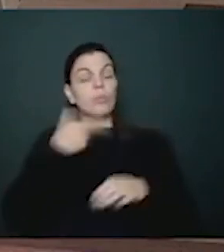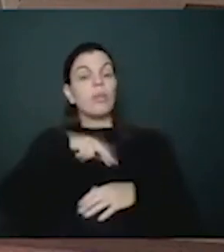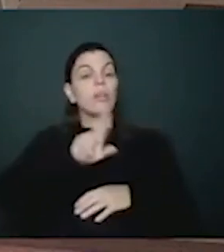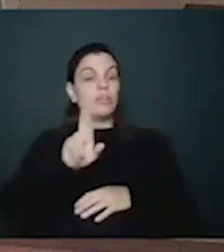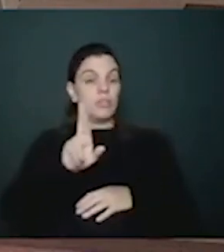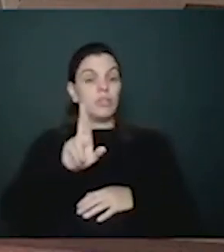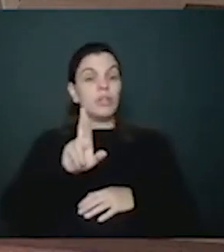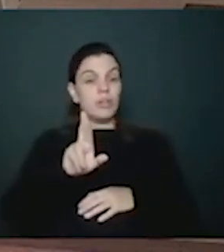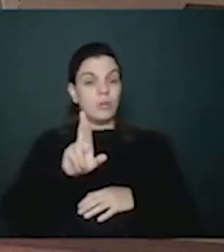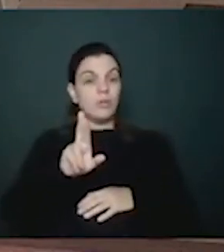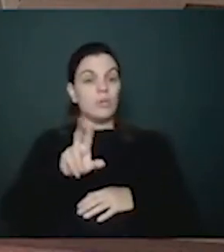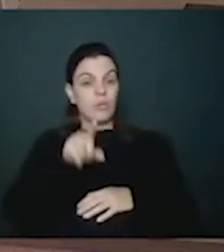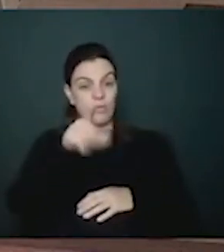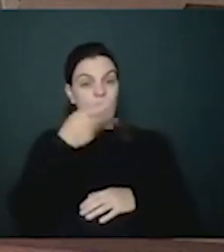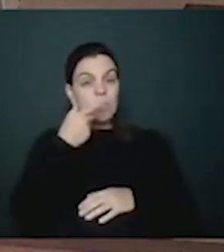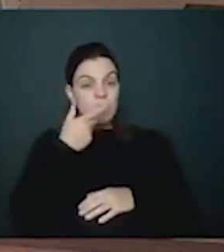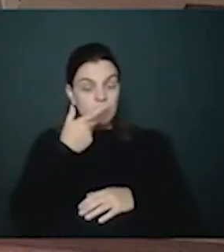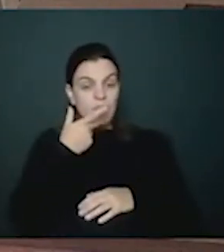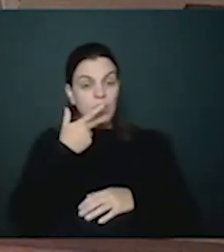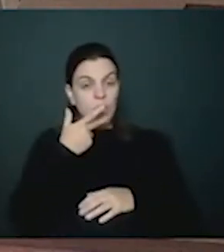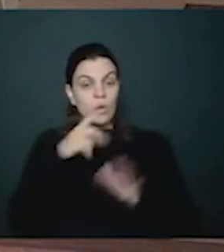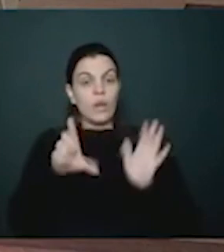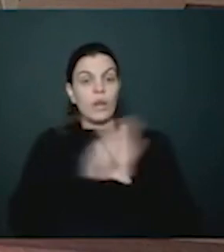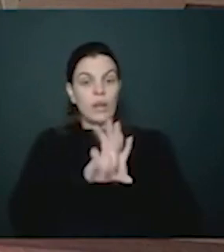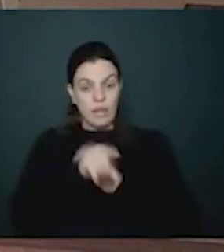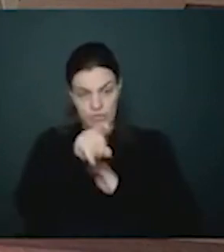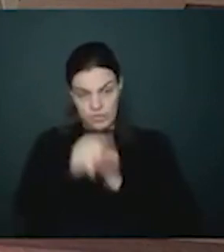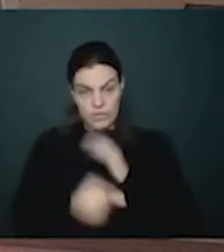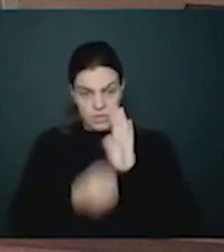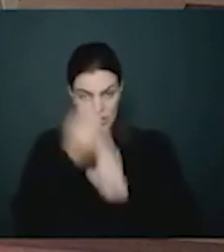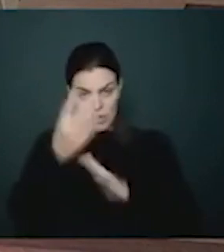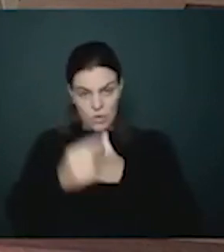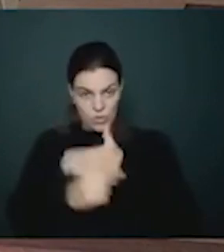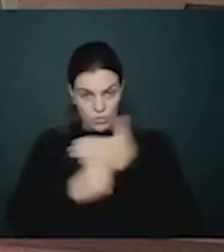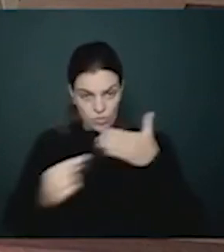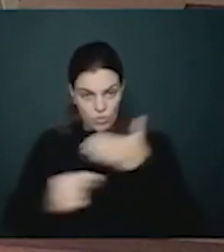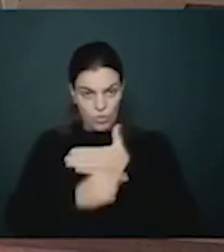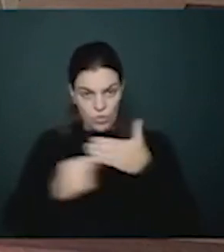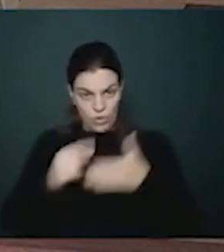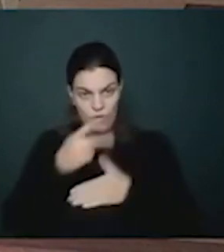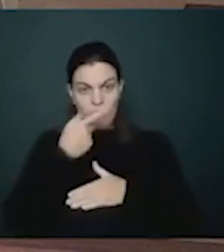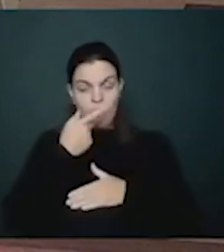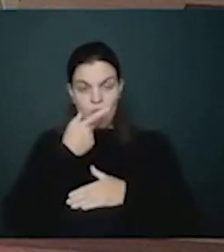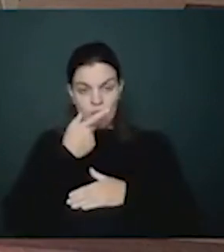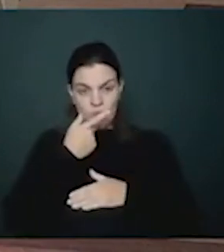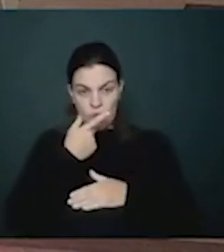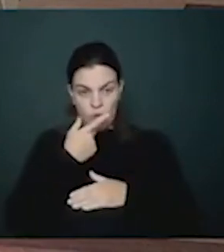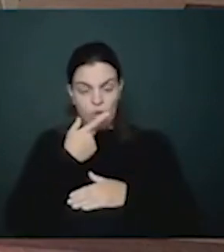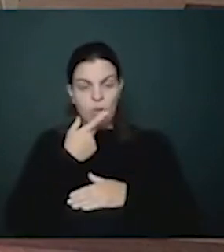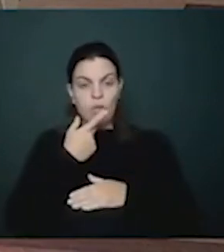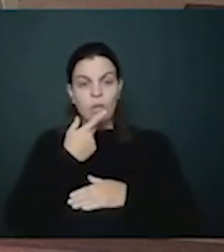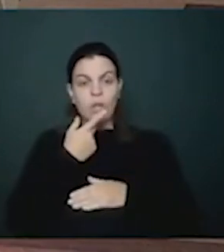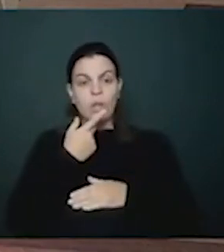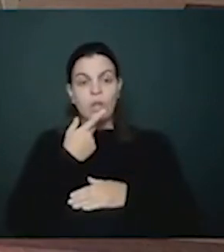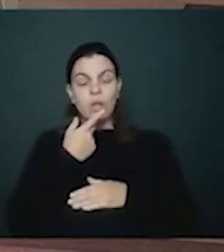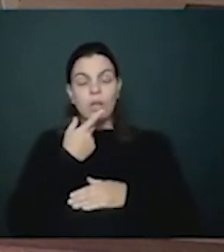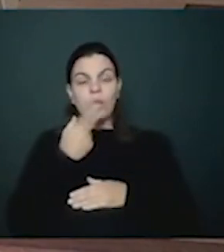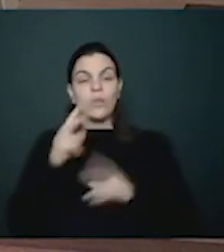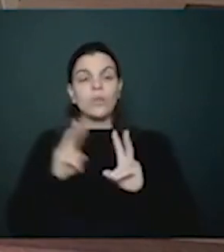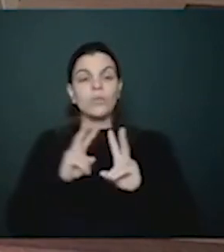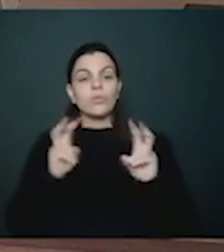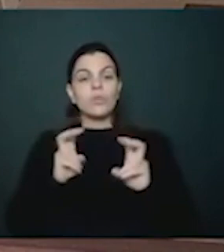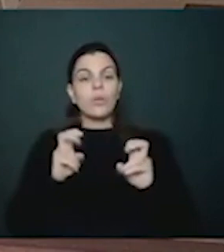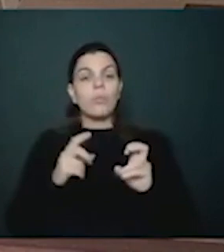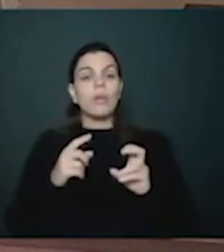Excelência citou a lei de vossa autoria, que foi humilde em não citar a autoria, que institui a festa da